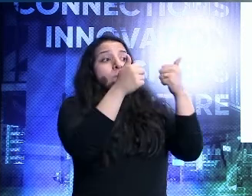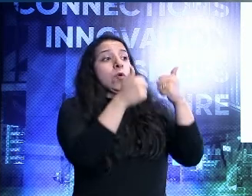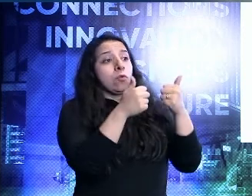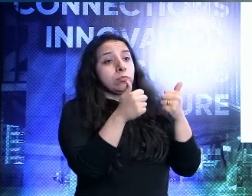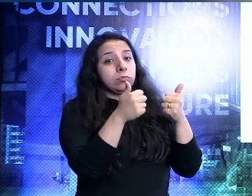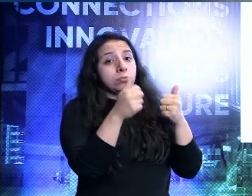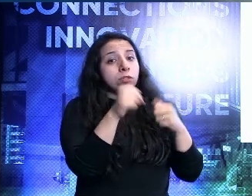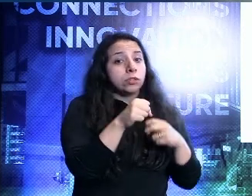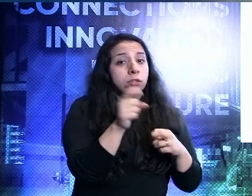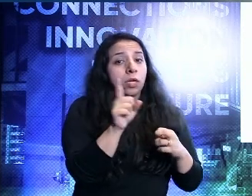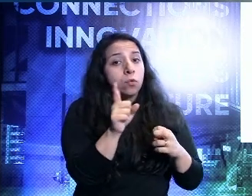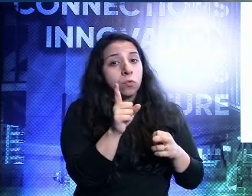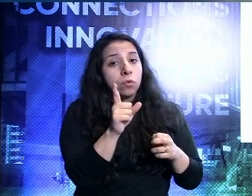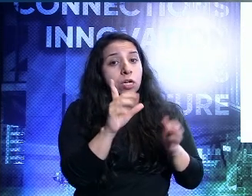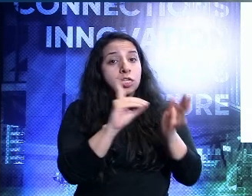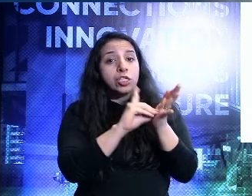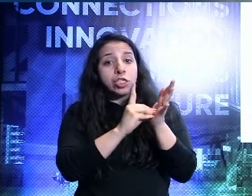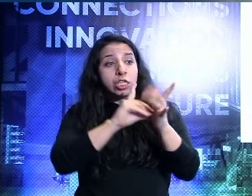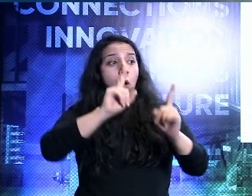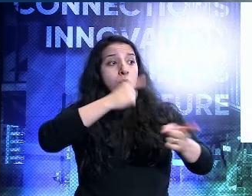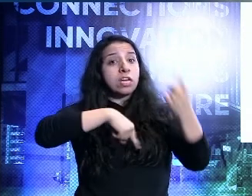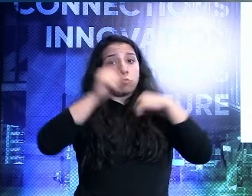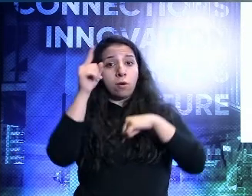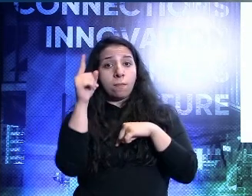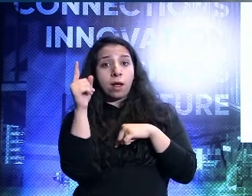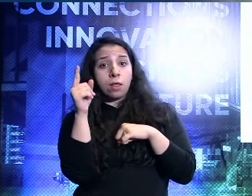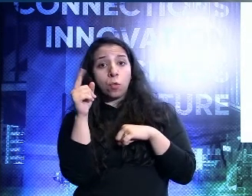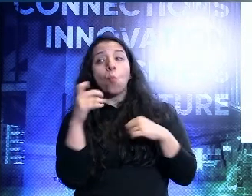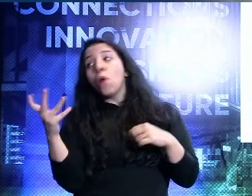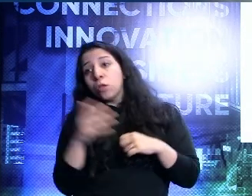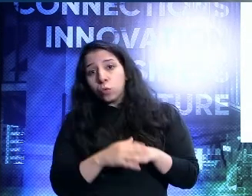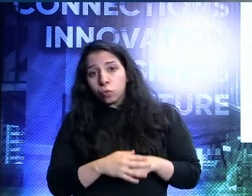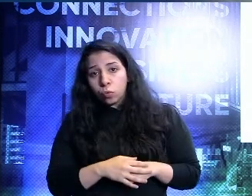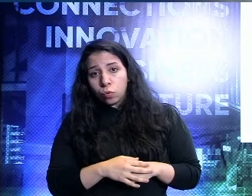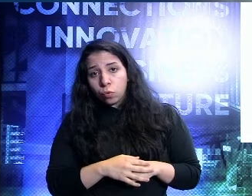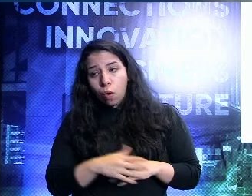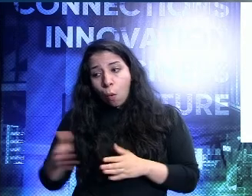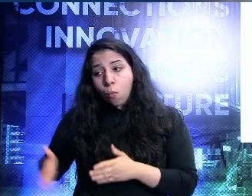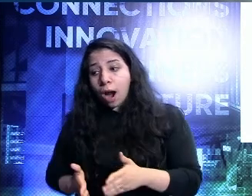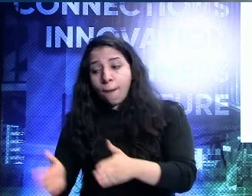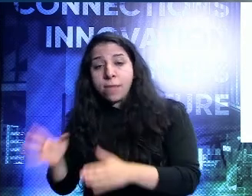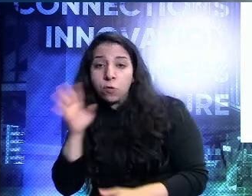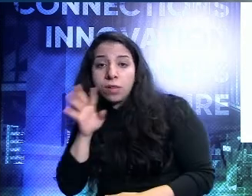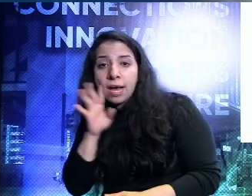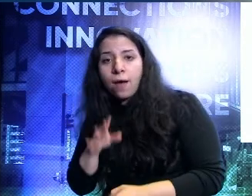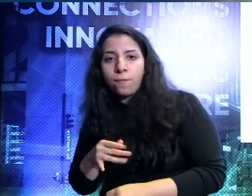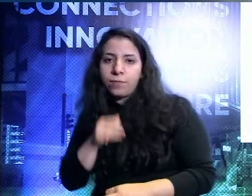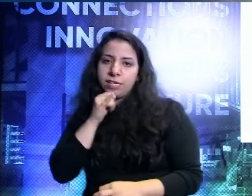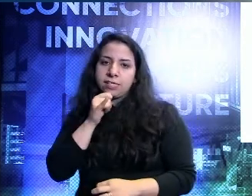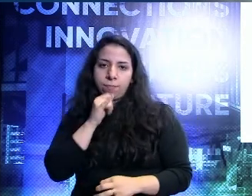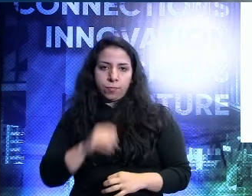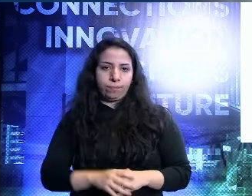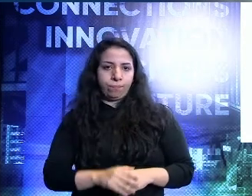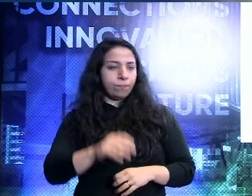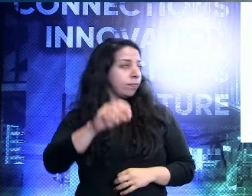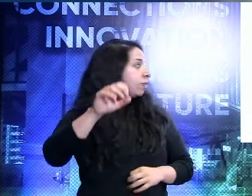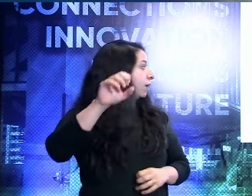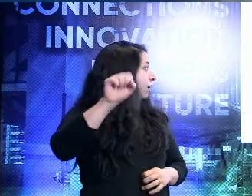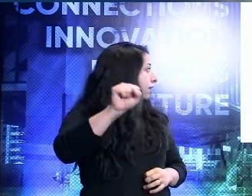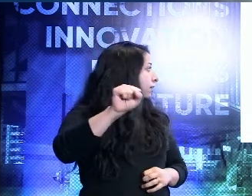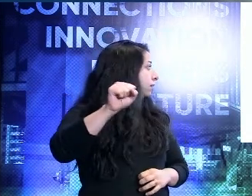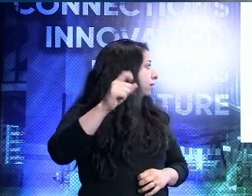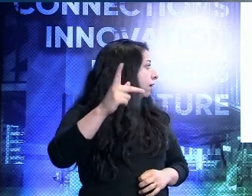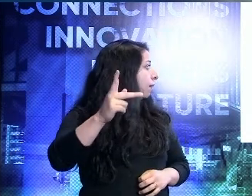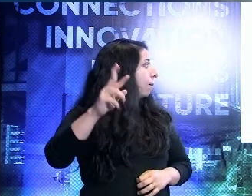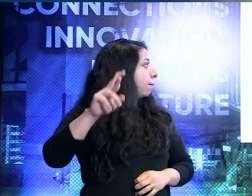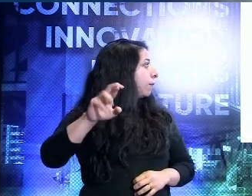estou. Você consegue ir por um caminho legal, onde eu estou? Exemplo, a Spread, um case que nós